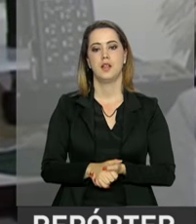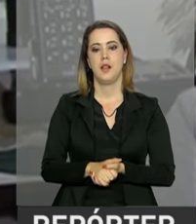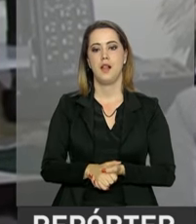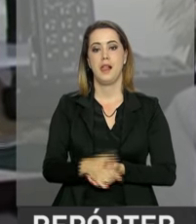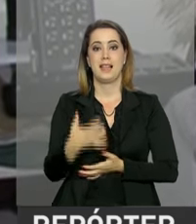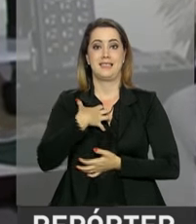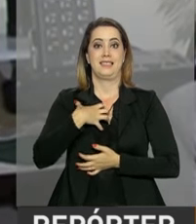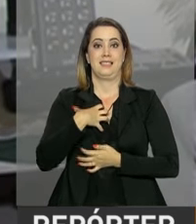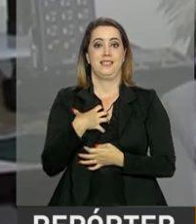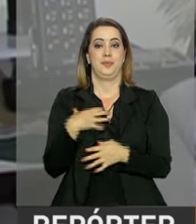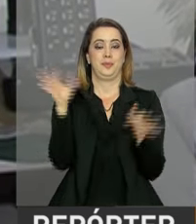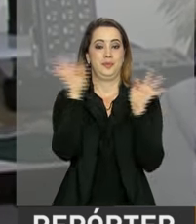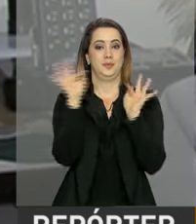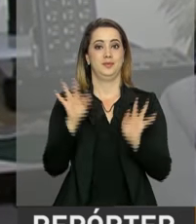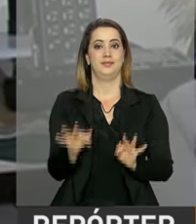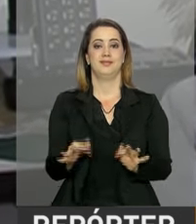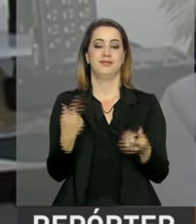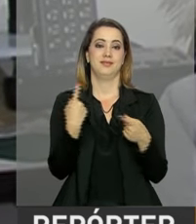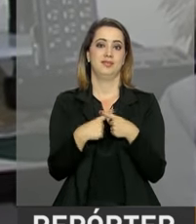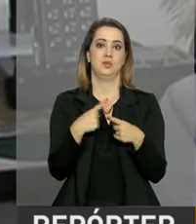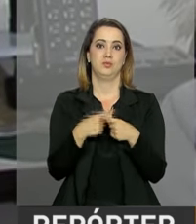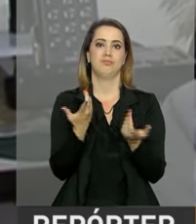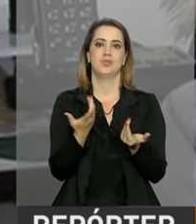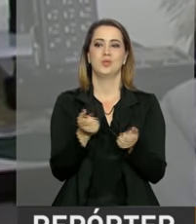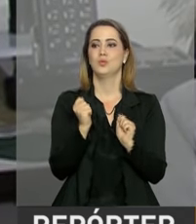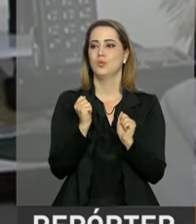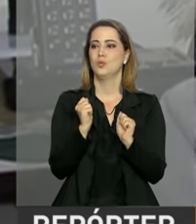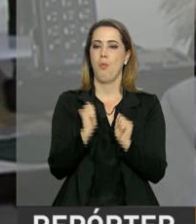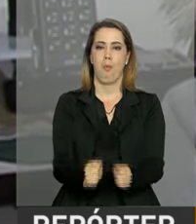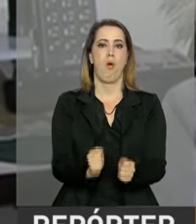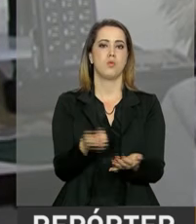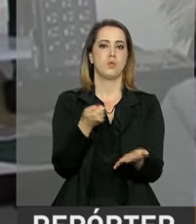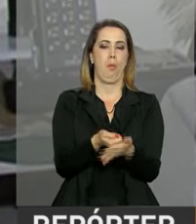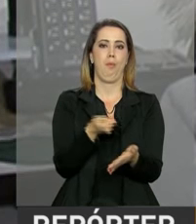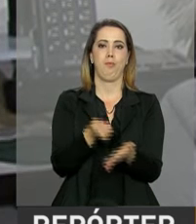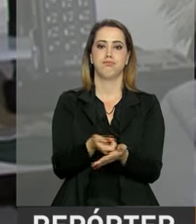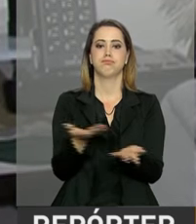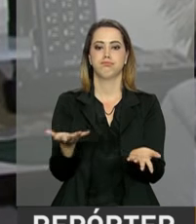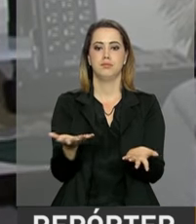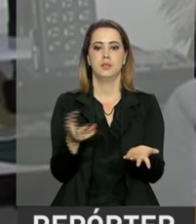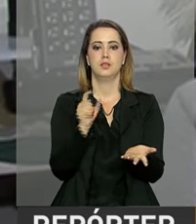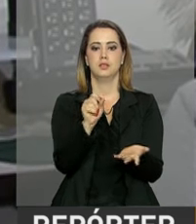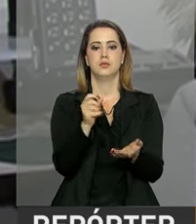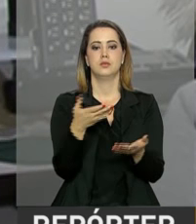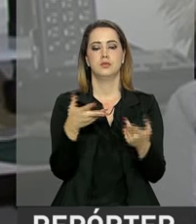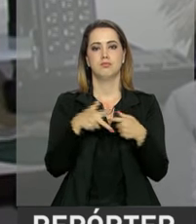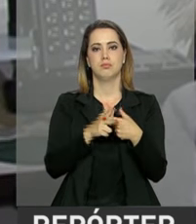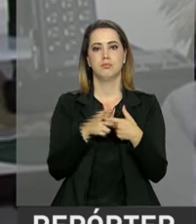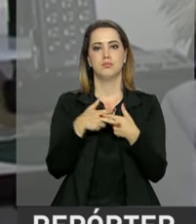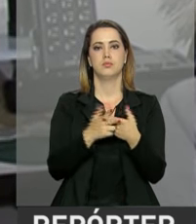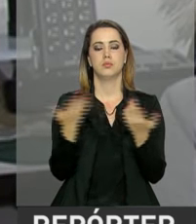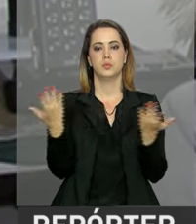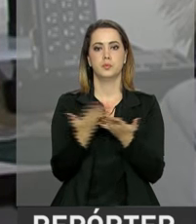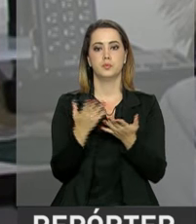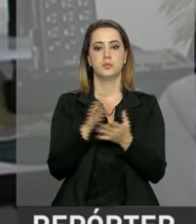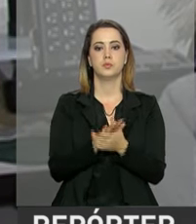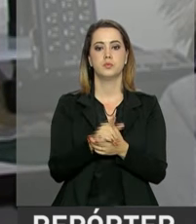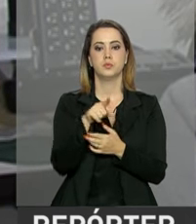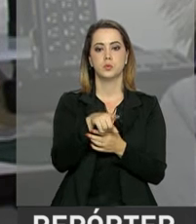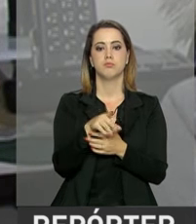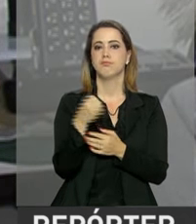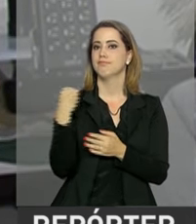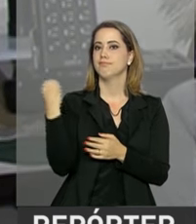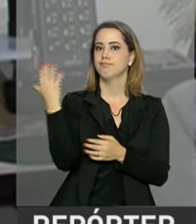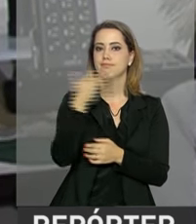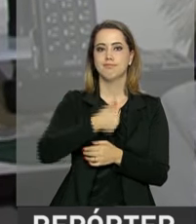eu fico muito feliz porque assim eu não tenho condição de tá fazendo essa reforma agora né e é ótimo